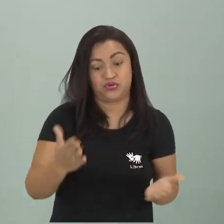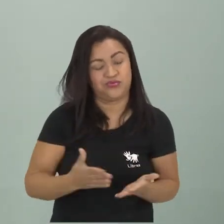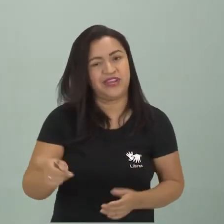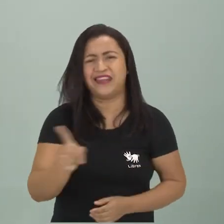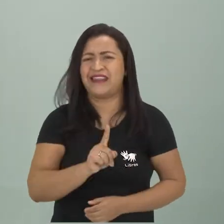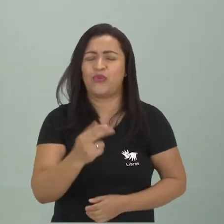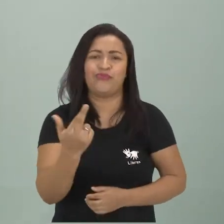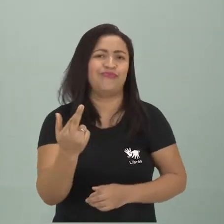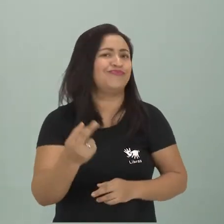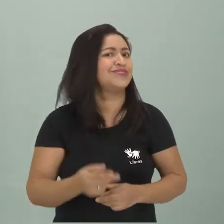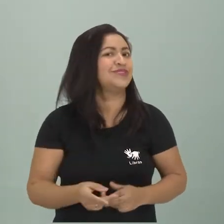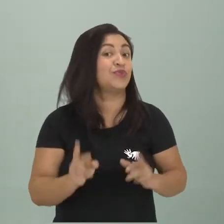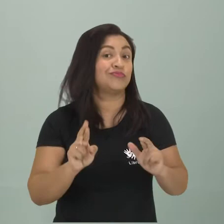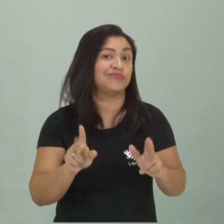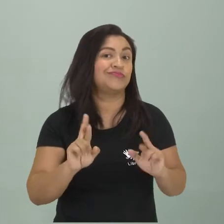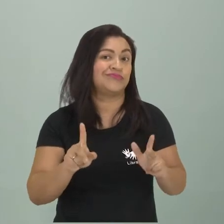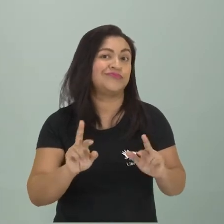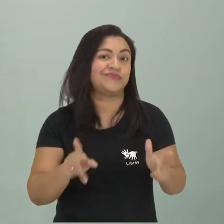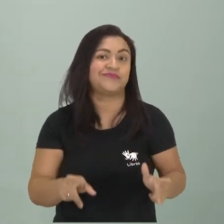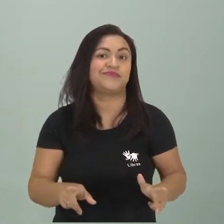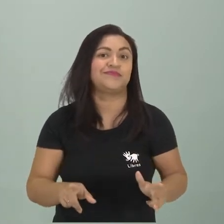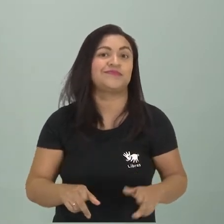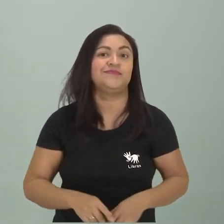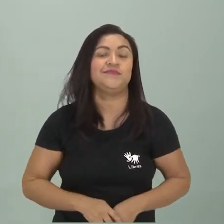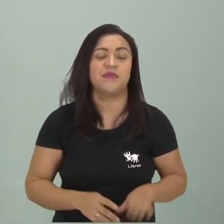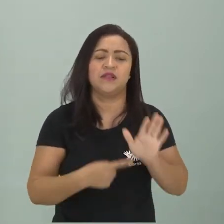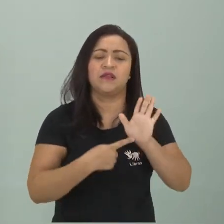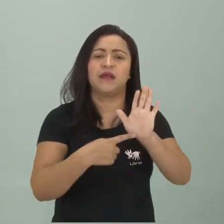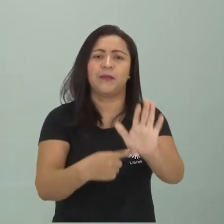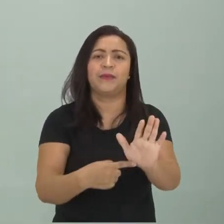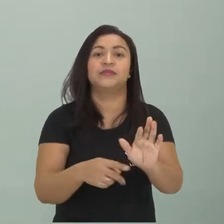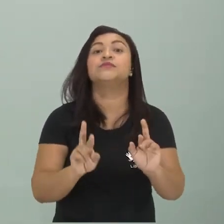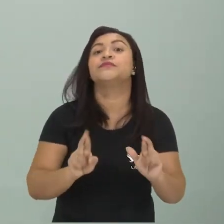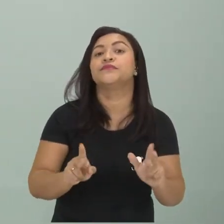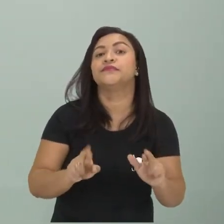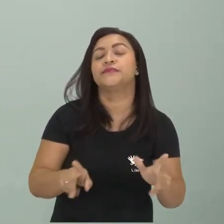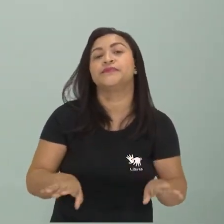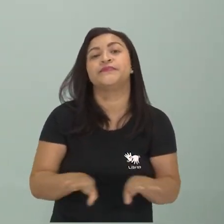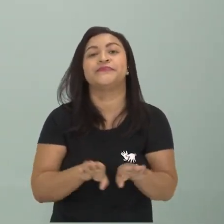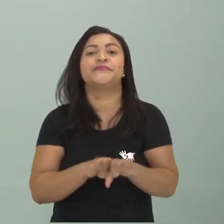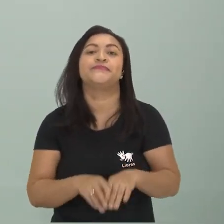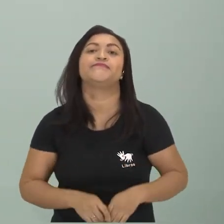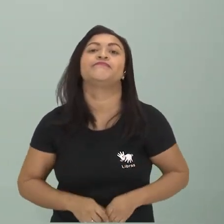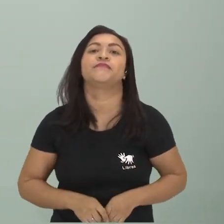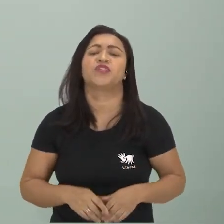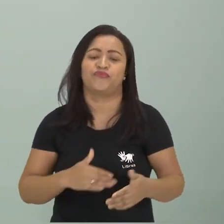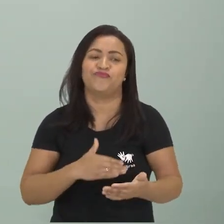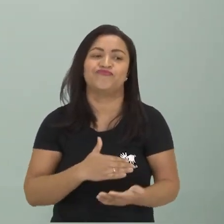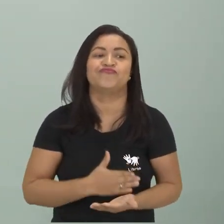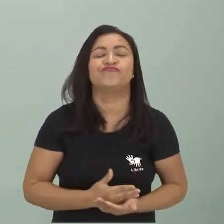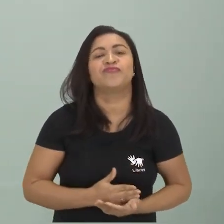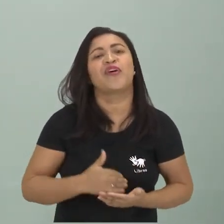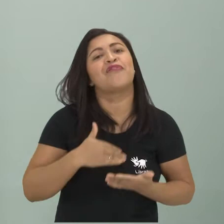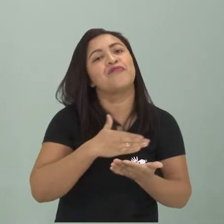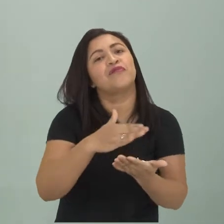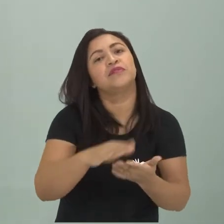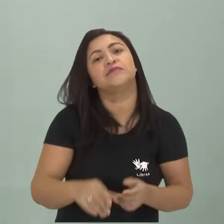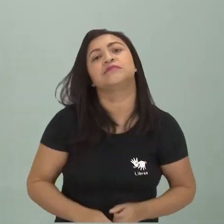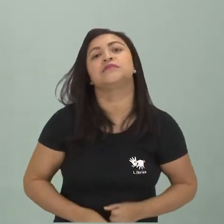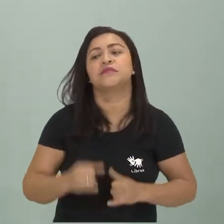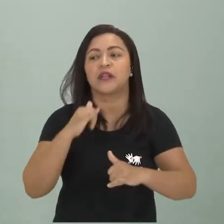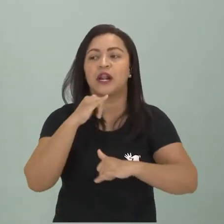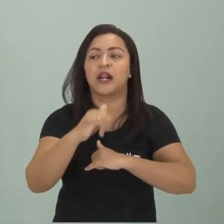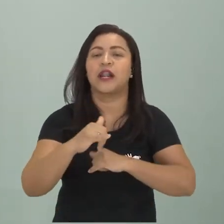e apresentam as suas distinções. Mas vamos avançando nas informações.